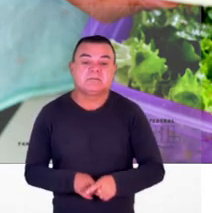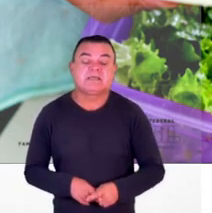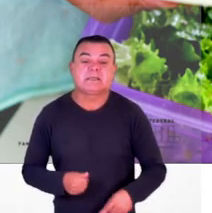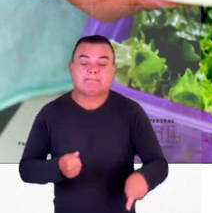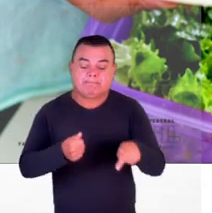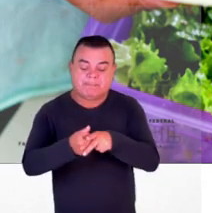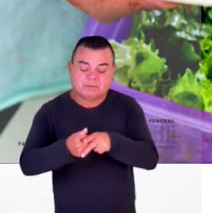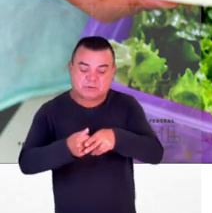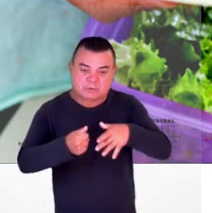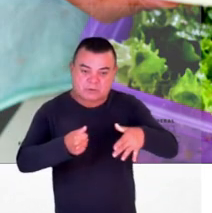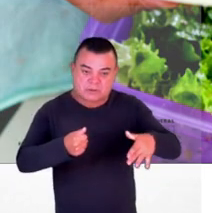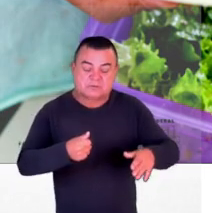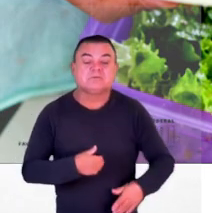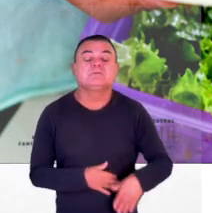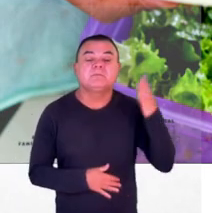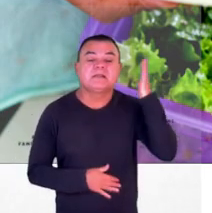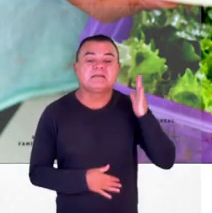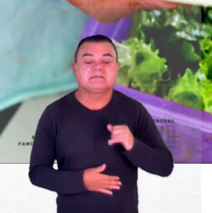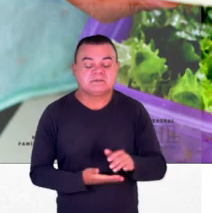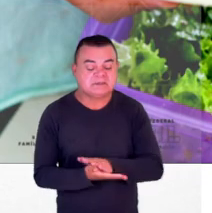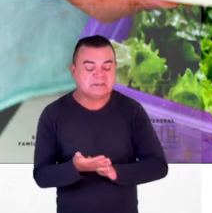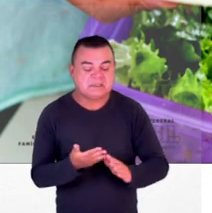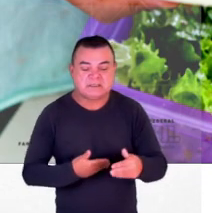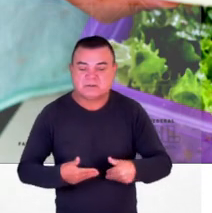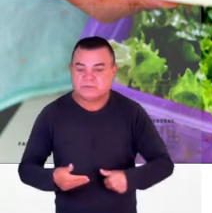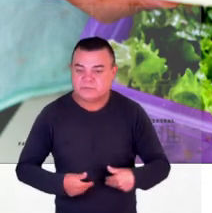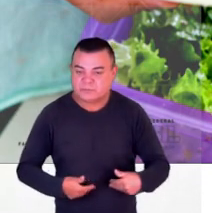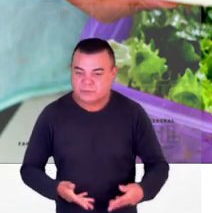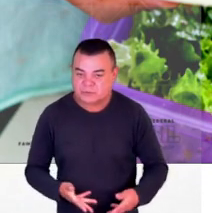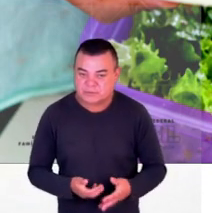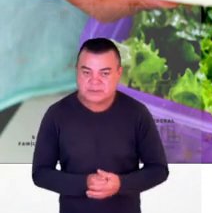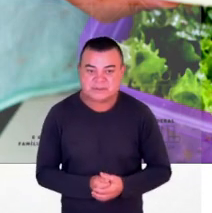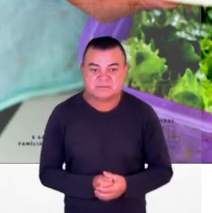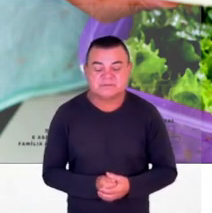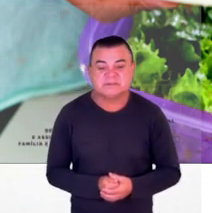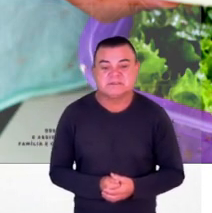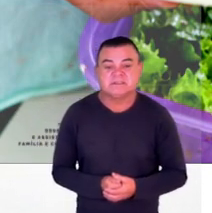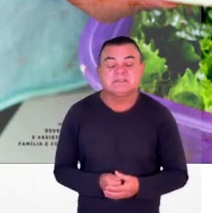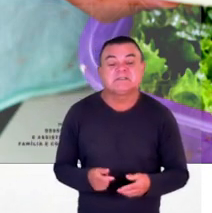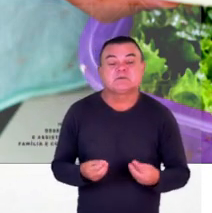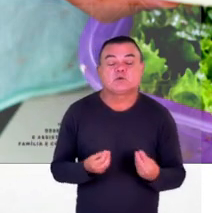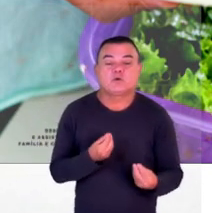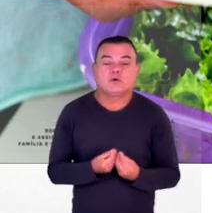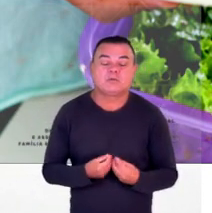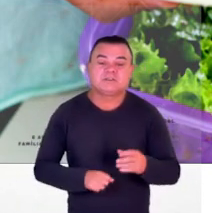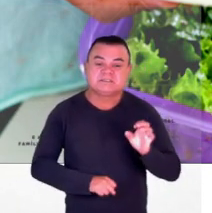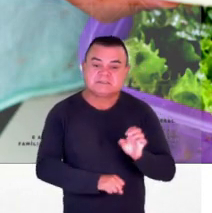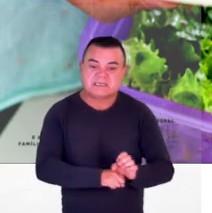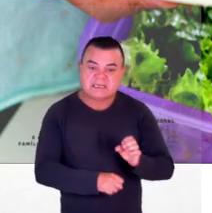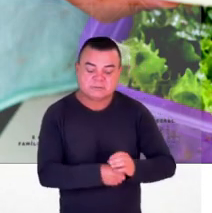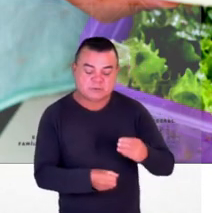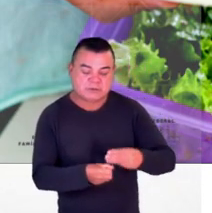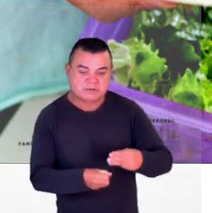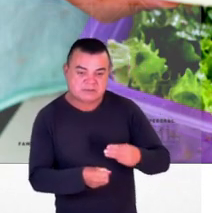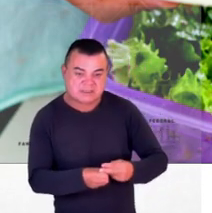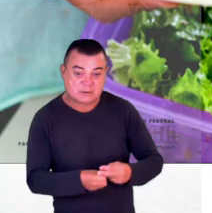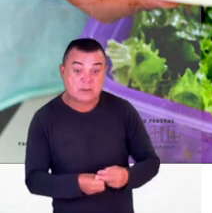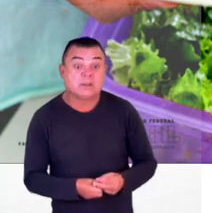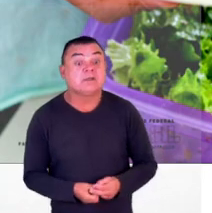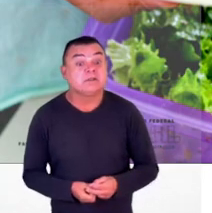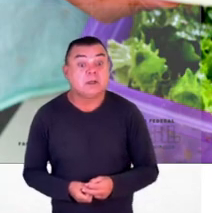f vamos falar um pouquinho mais dele aqui também né mas justamente de como eh estados municípios diferentes entes da Federação